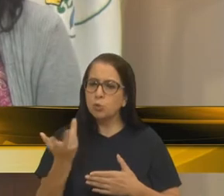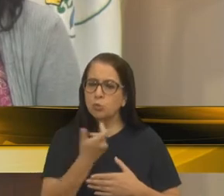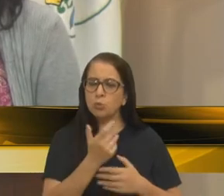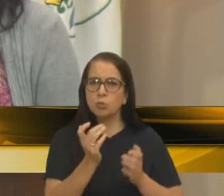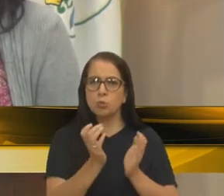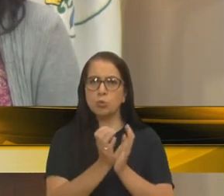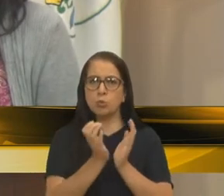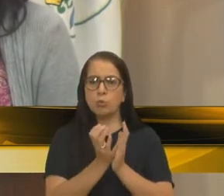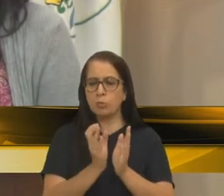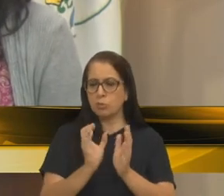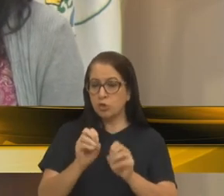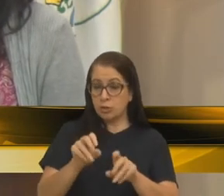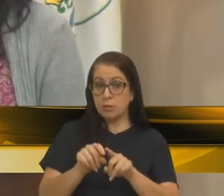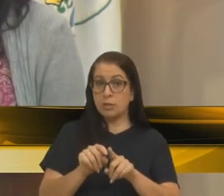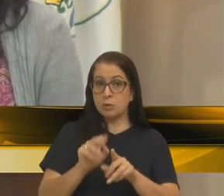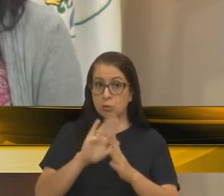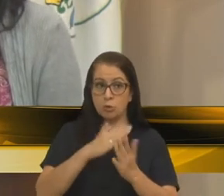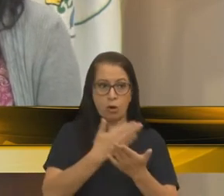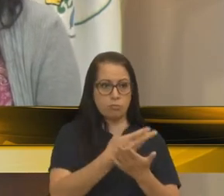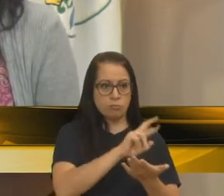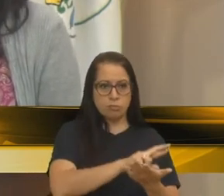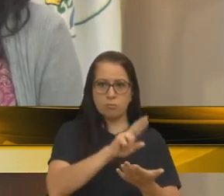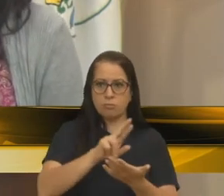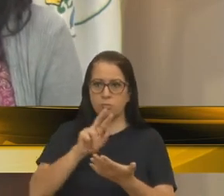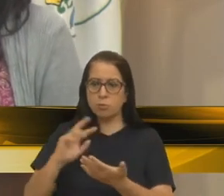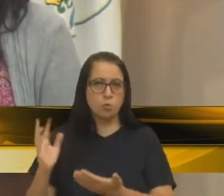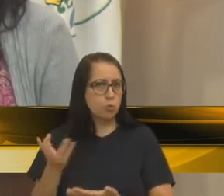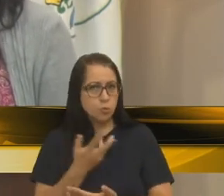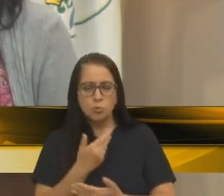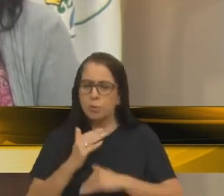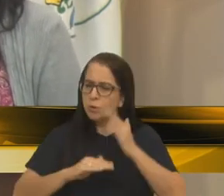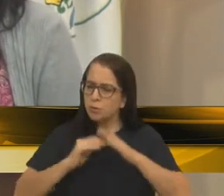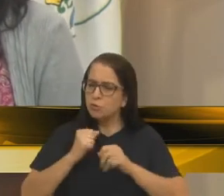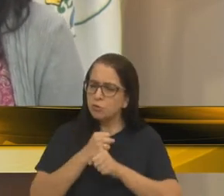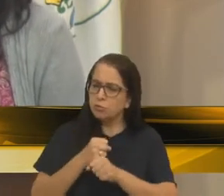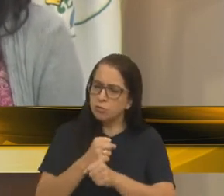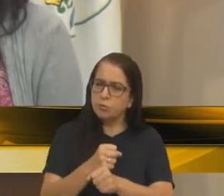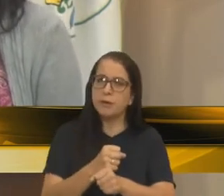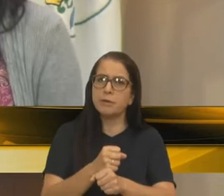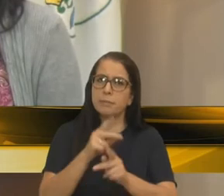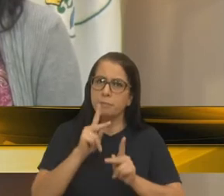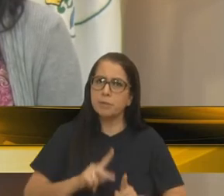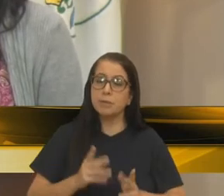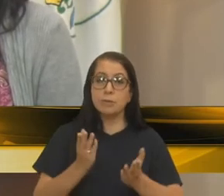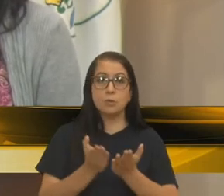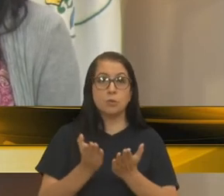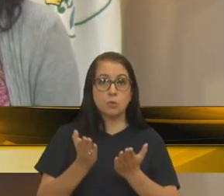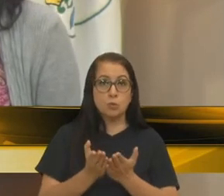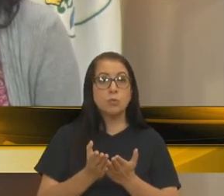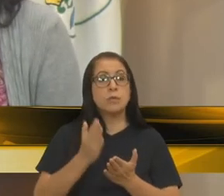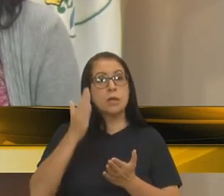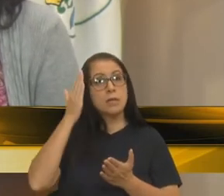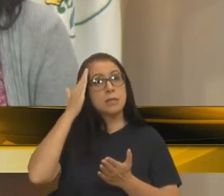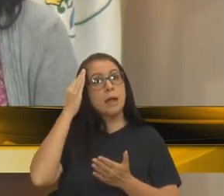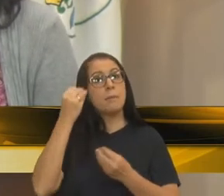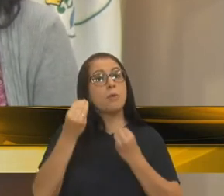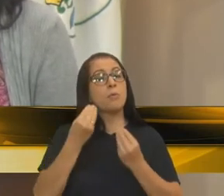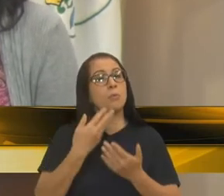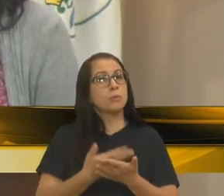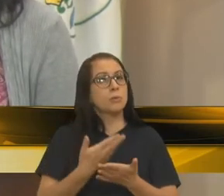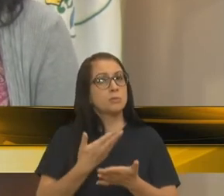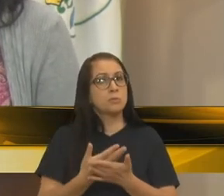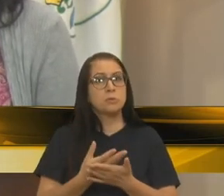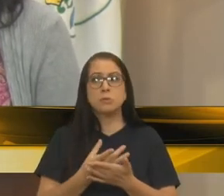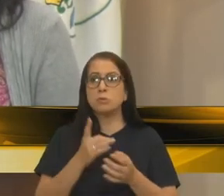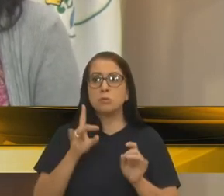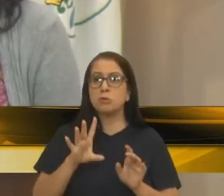ensino a ver navio, toda uma construção de anos de gente que estuda e que sabe como dar aula, simplesmente